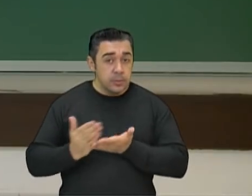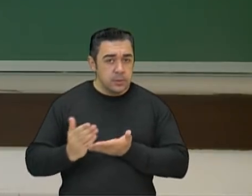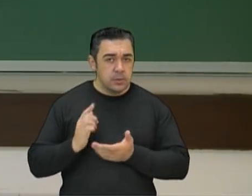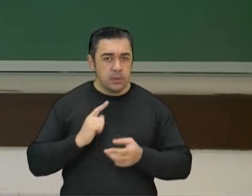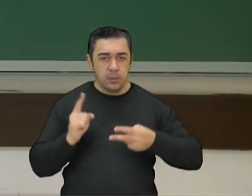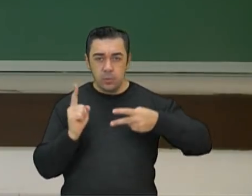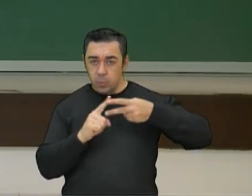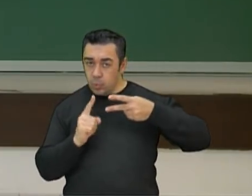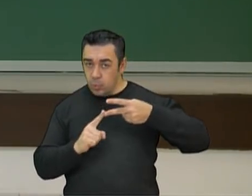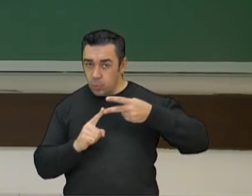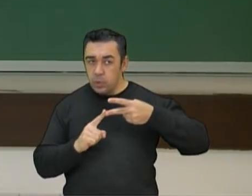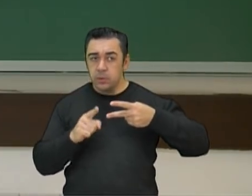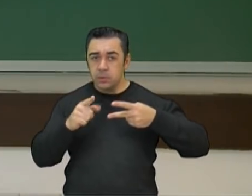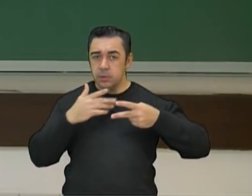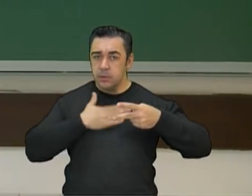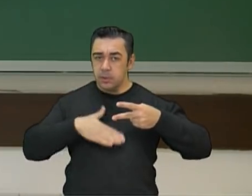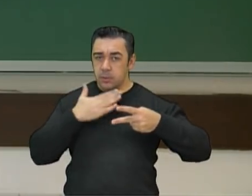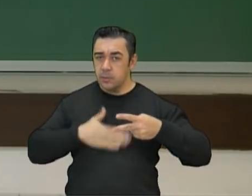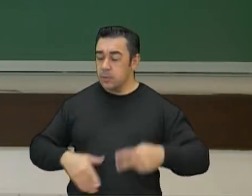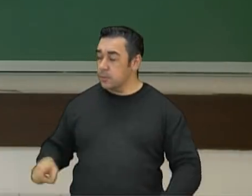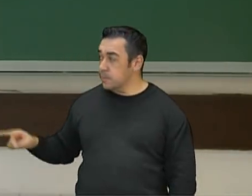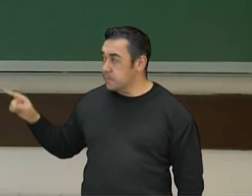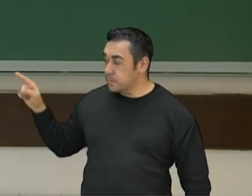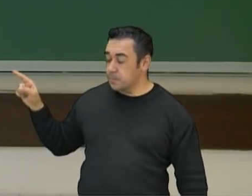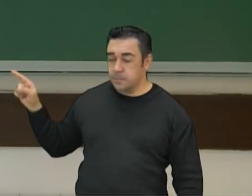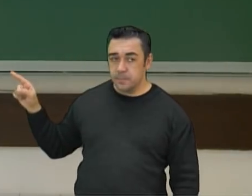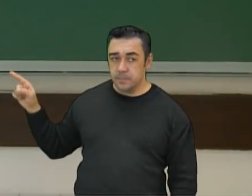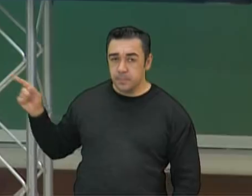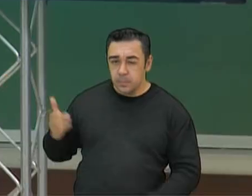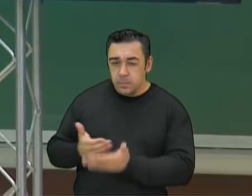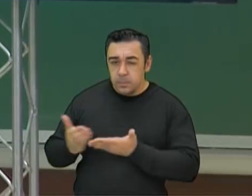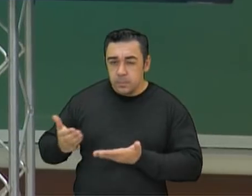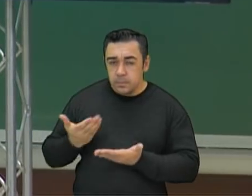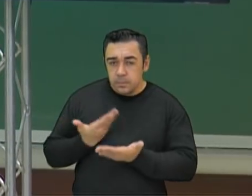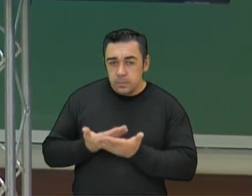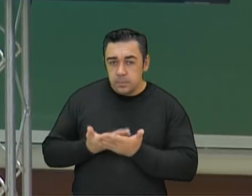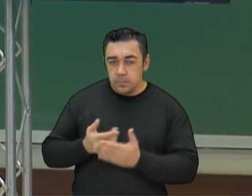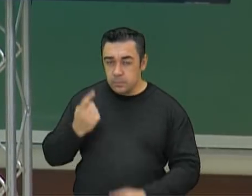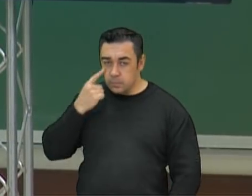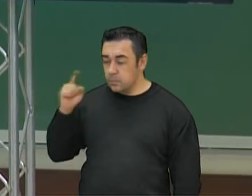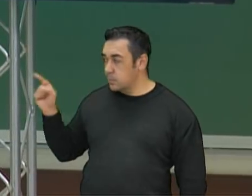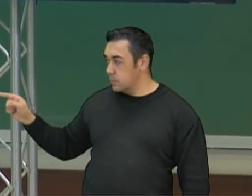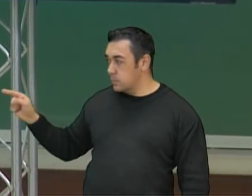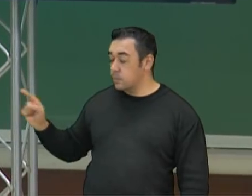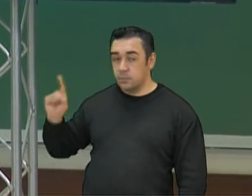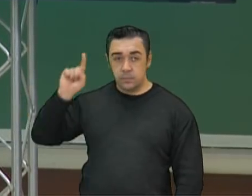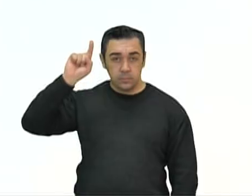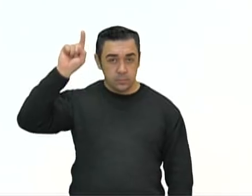duas imagens aí bem tranquilas para você entrar na aula de hoje. Dê uma olhada nelas aí.